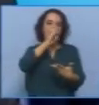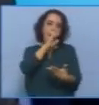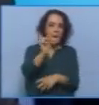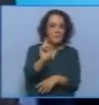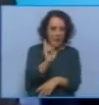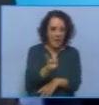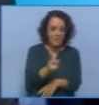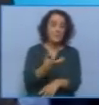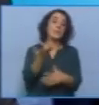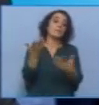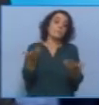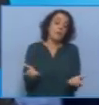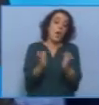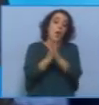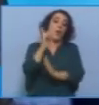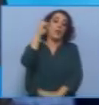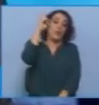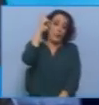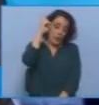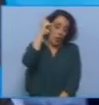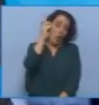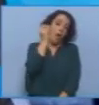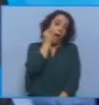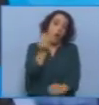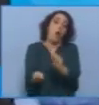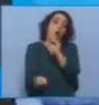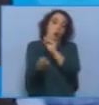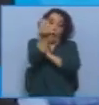Exatamente. Deus não pode deixar de ser original.